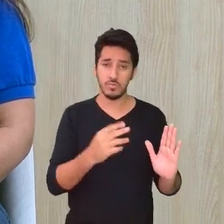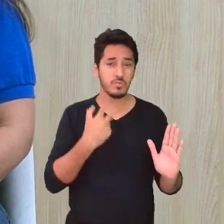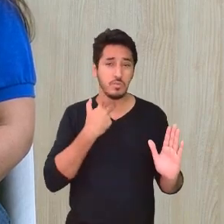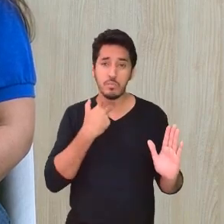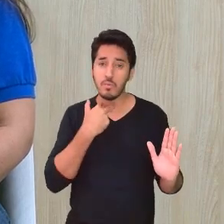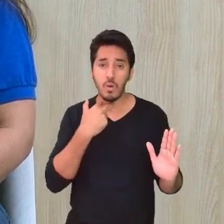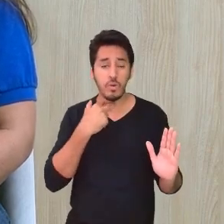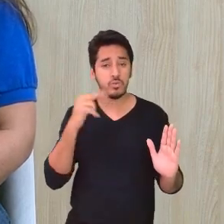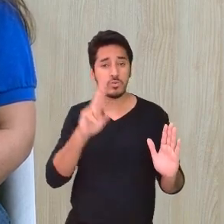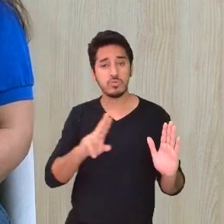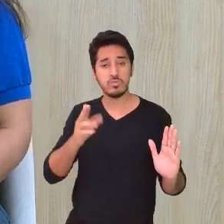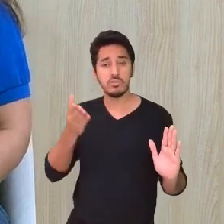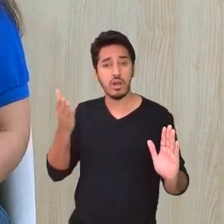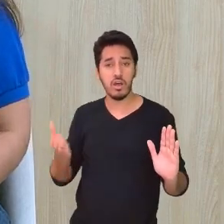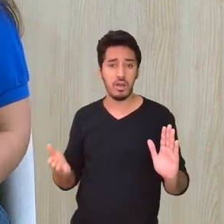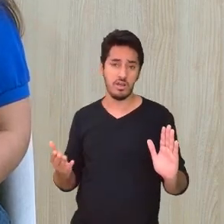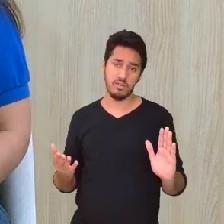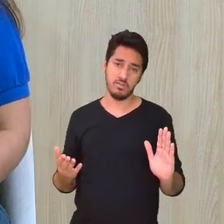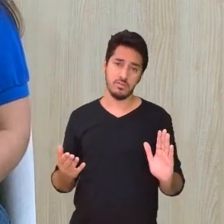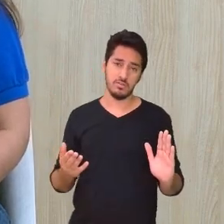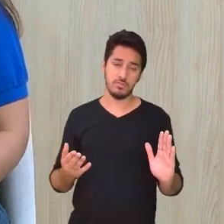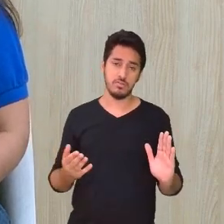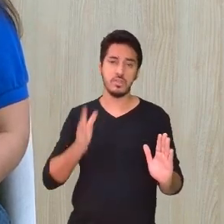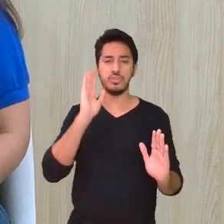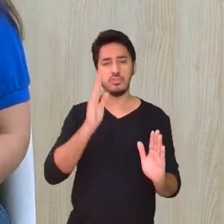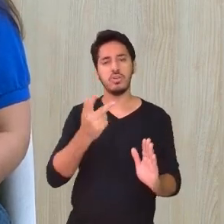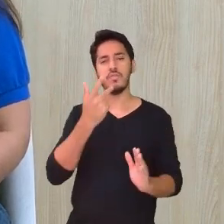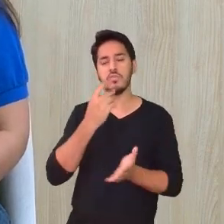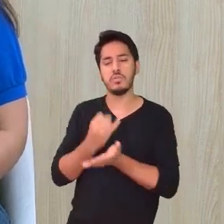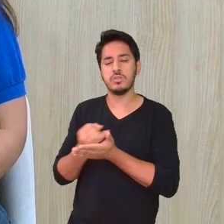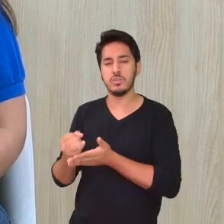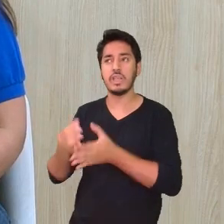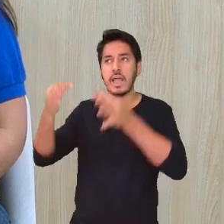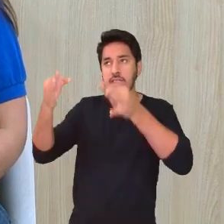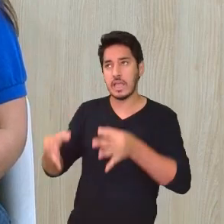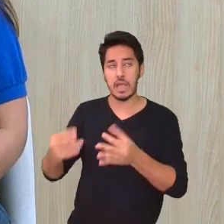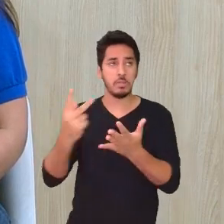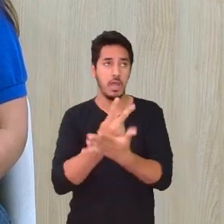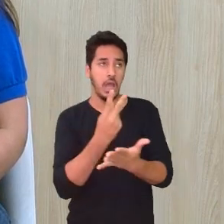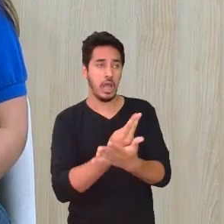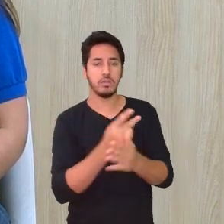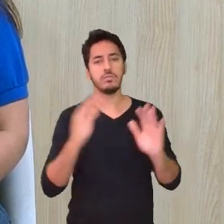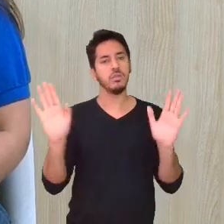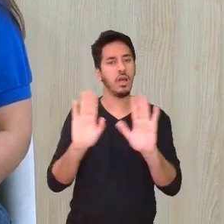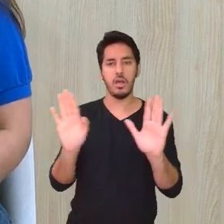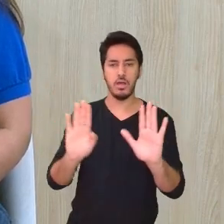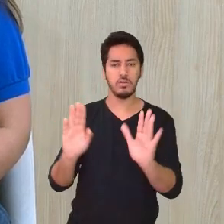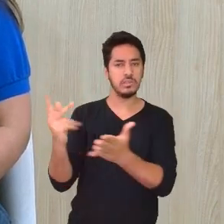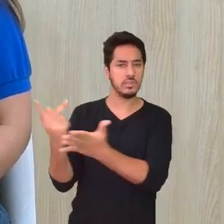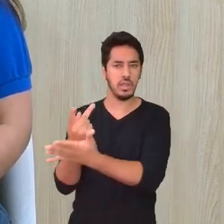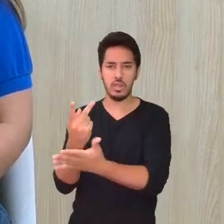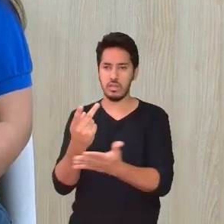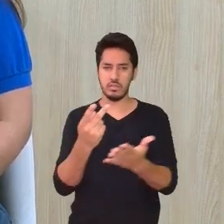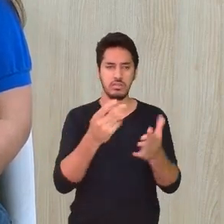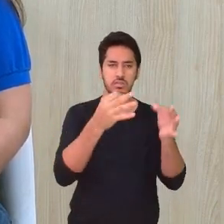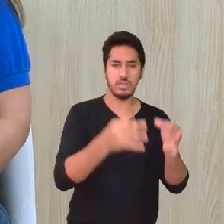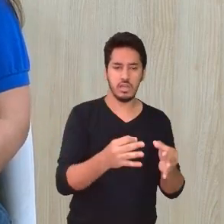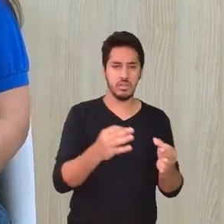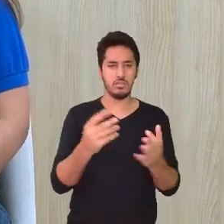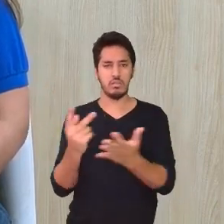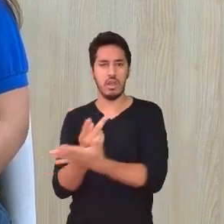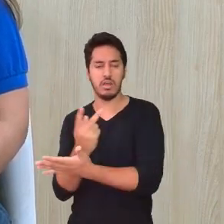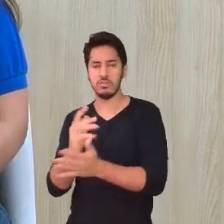esse tipo de uso, né? Não é porque é aquela coisa que a gente trouxe desde o início. Está certo ou está errado. Não é isso de estar certo ou está errado. Existem formas